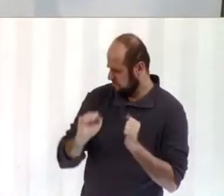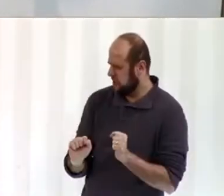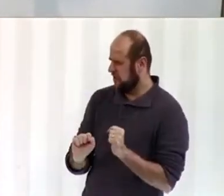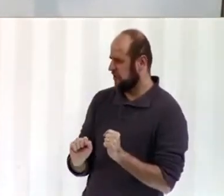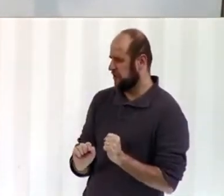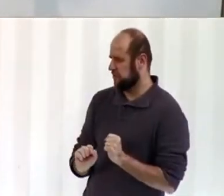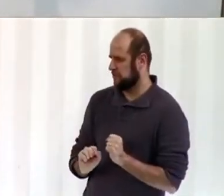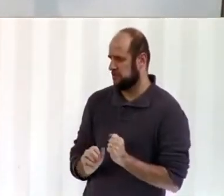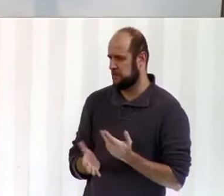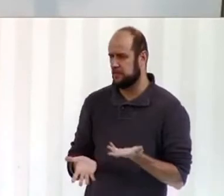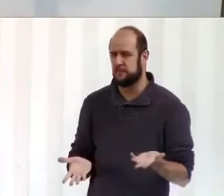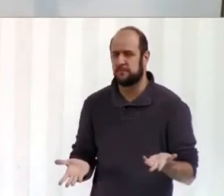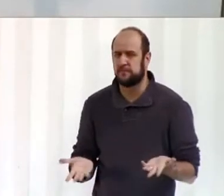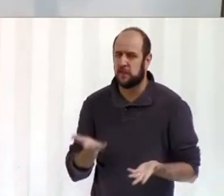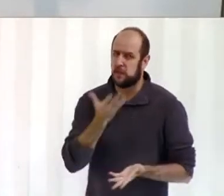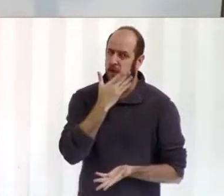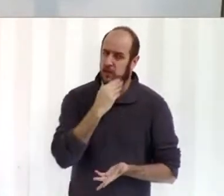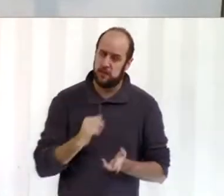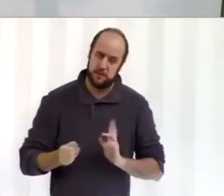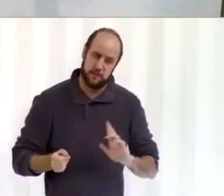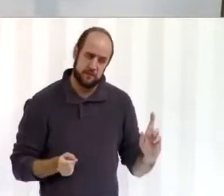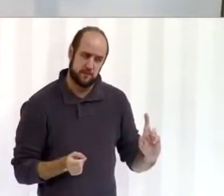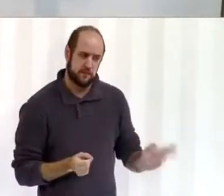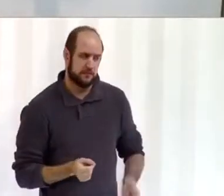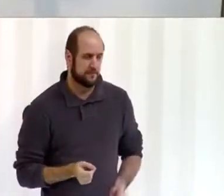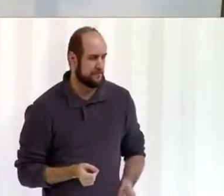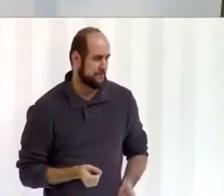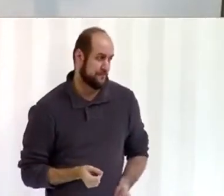Ao que Chamberlain respondeu,